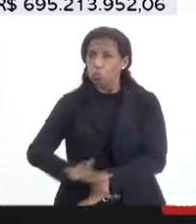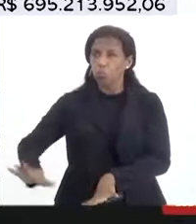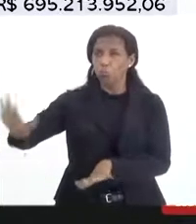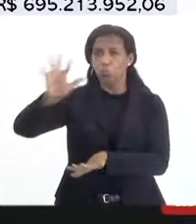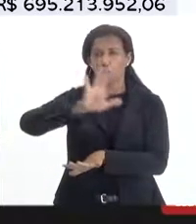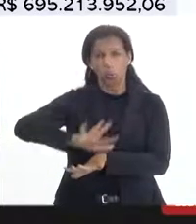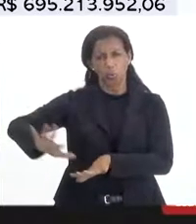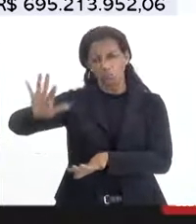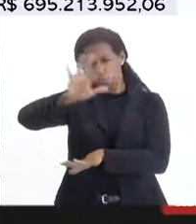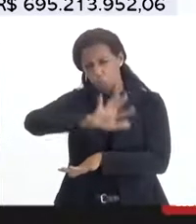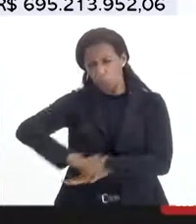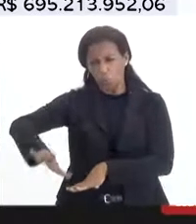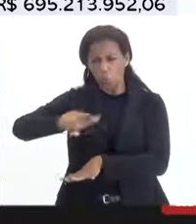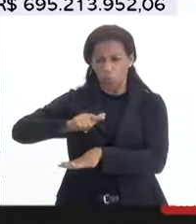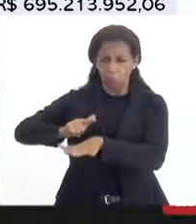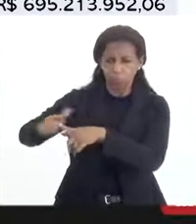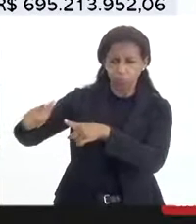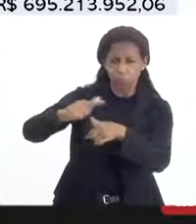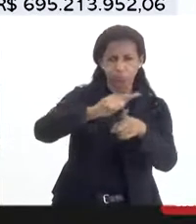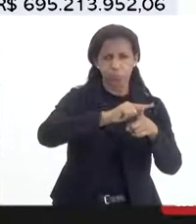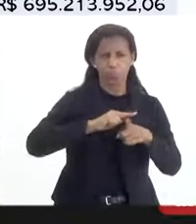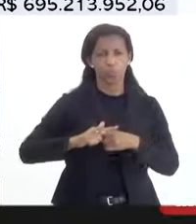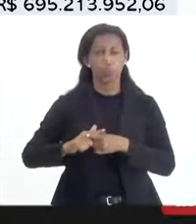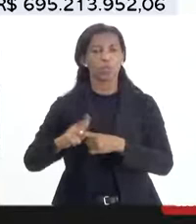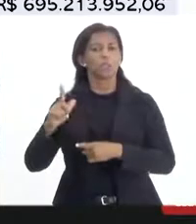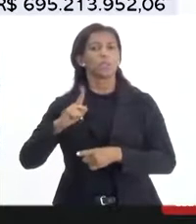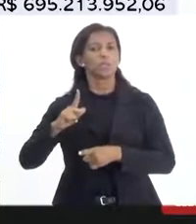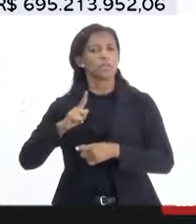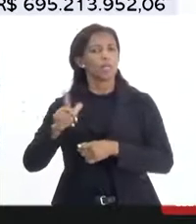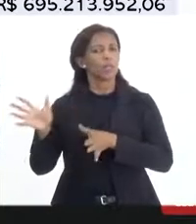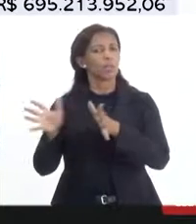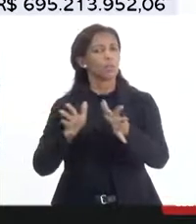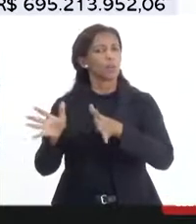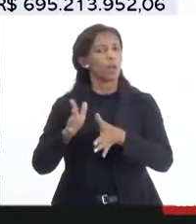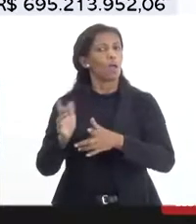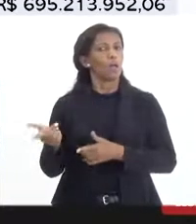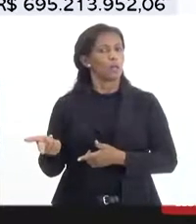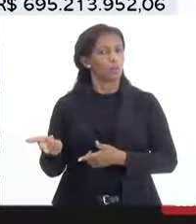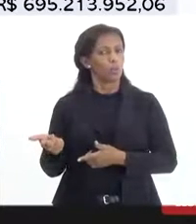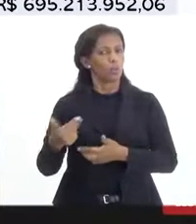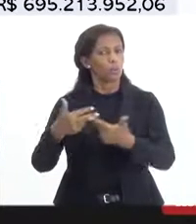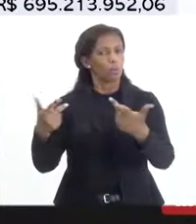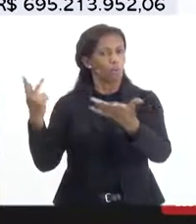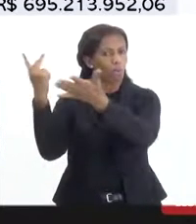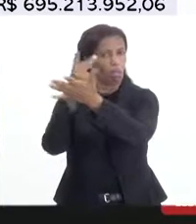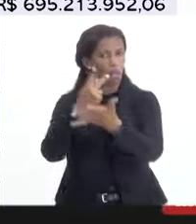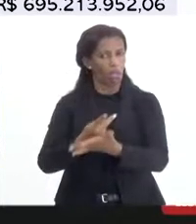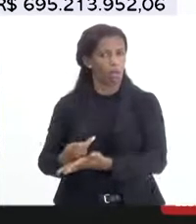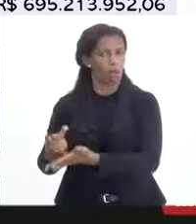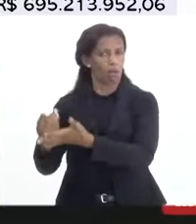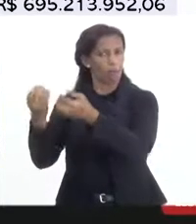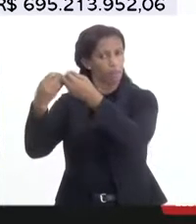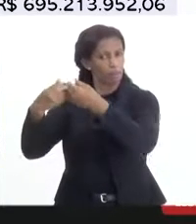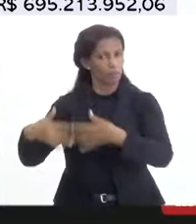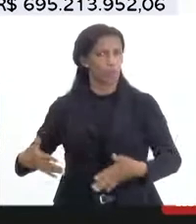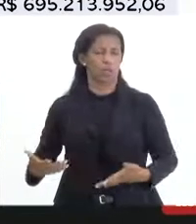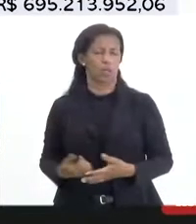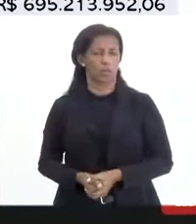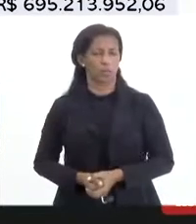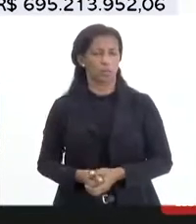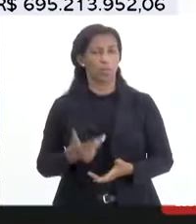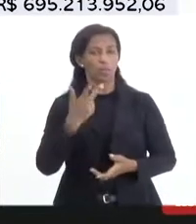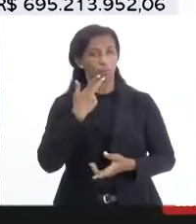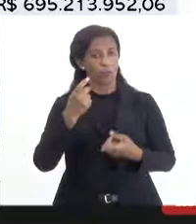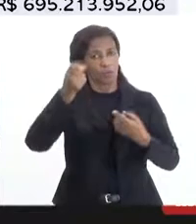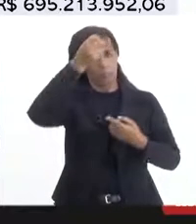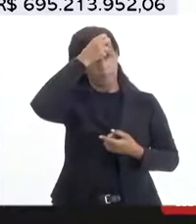toda a cadeia, há todos uma série de agentes que estão sendo prejudicados. Então, assim, eu estou externando preocupação com os municípios, estou